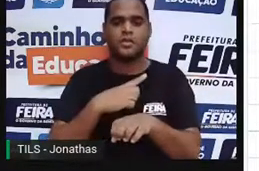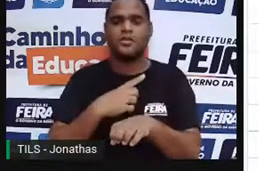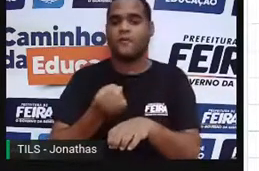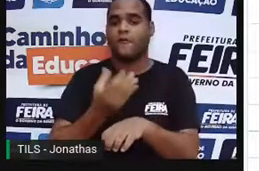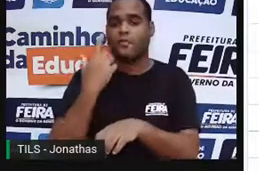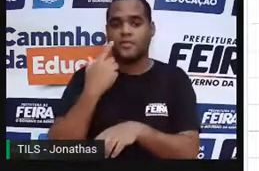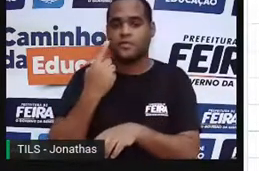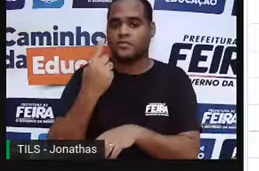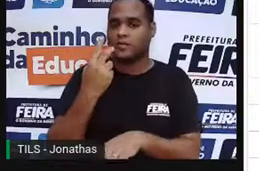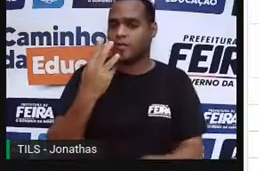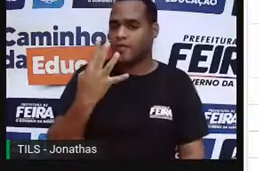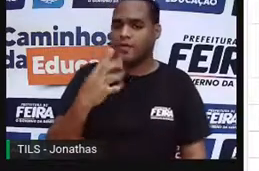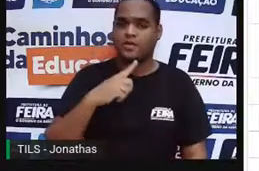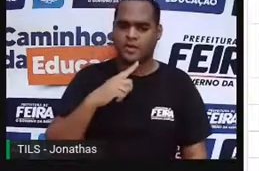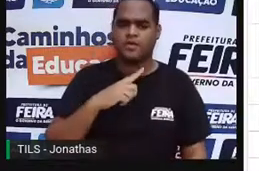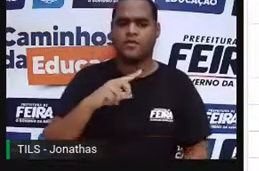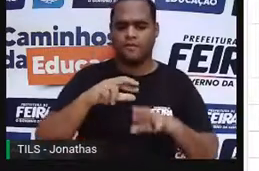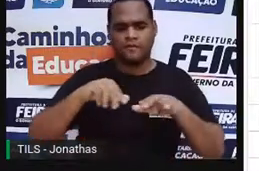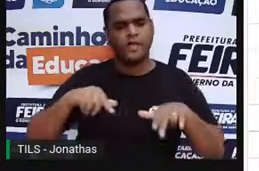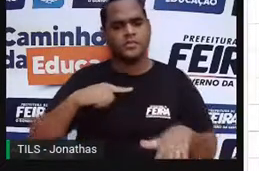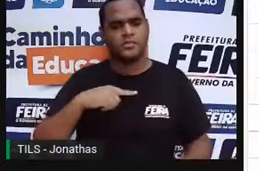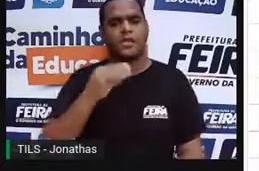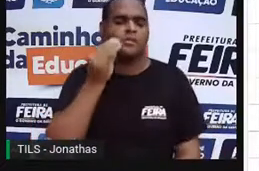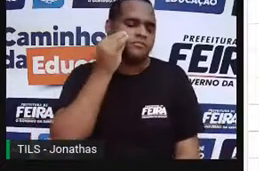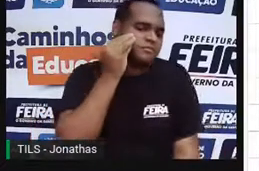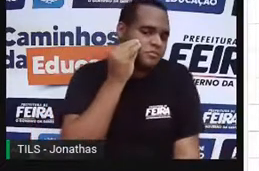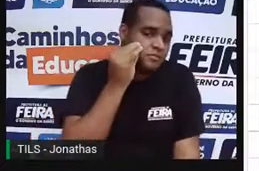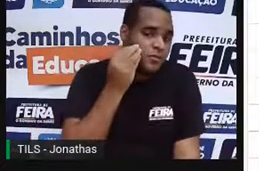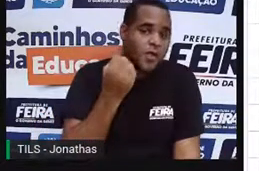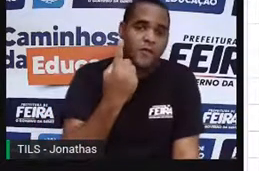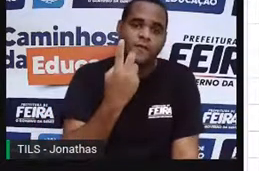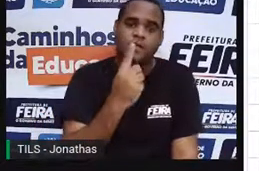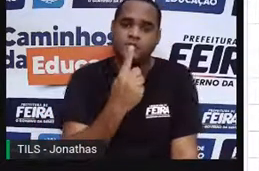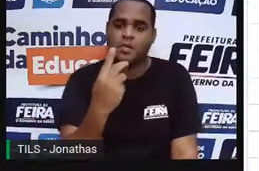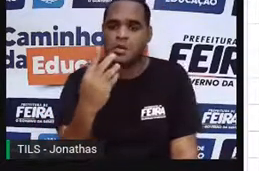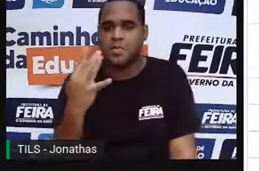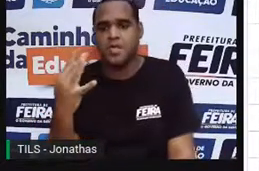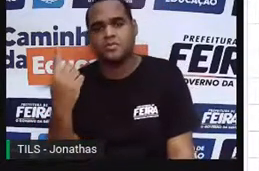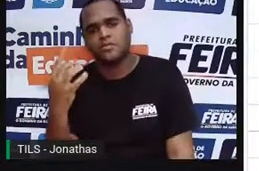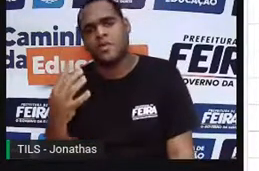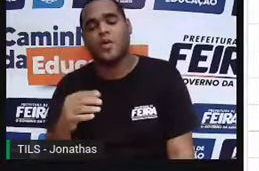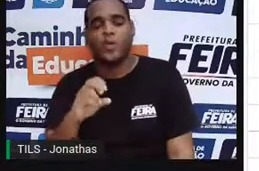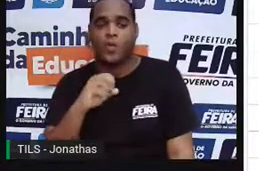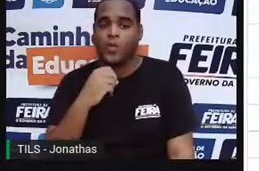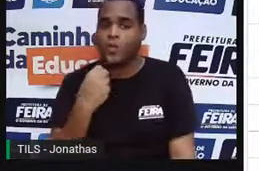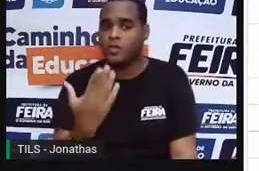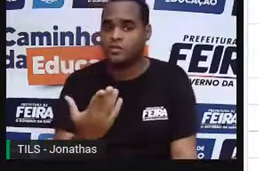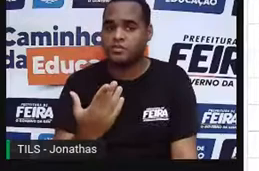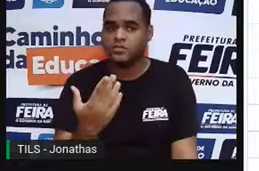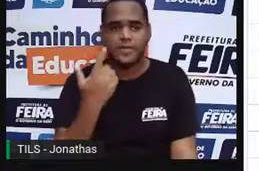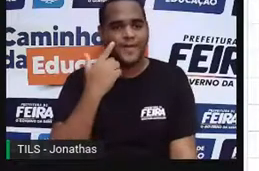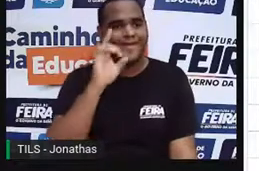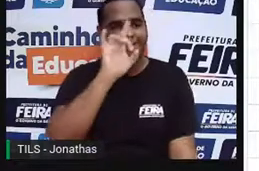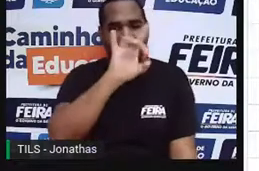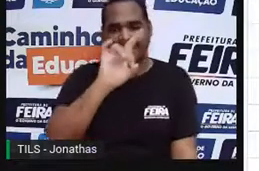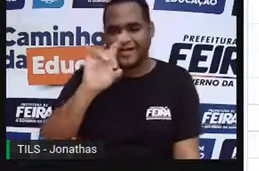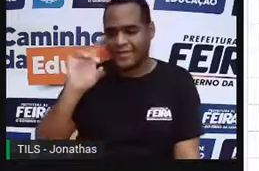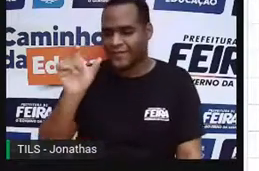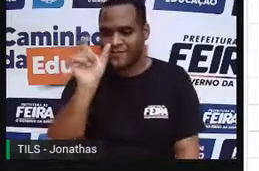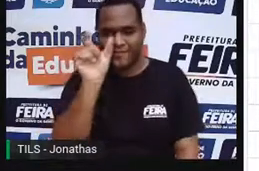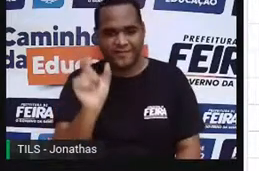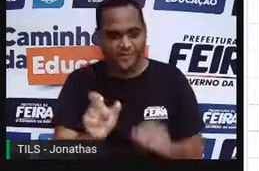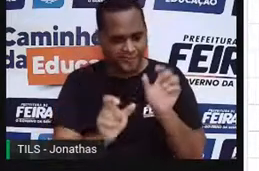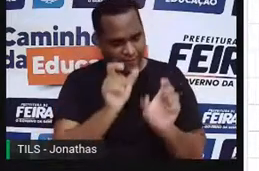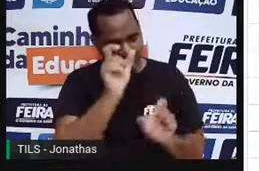contar de uma por uma certo é uma tentativa contar uma por uma oi oi a gente pode contar sim a lembra das